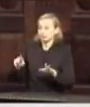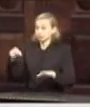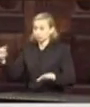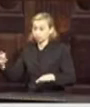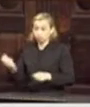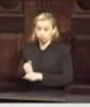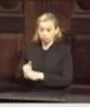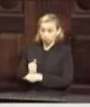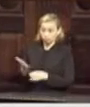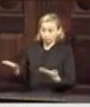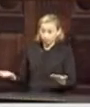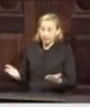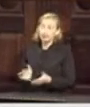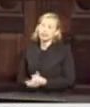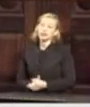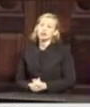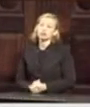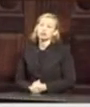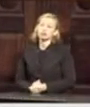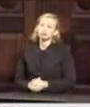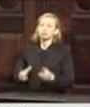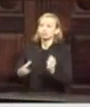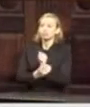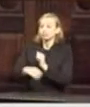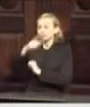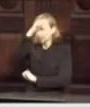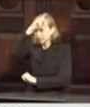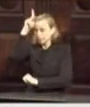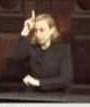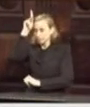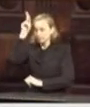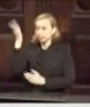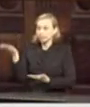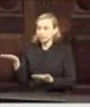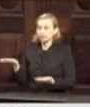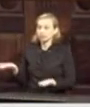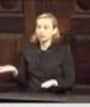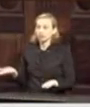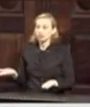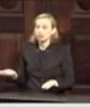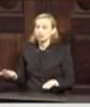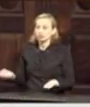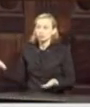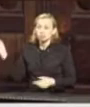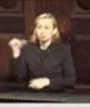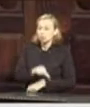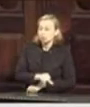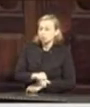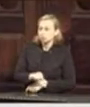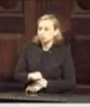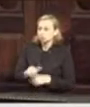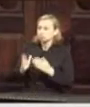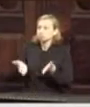anos. Nossos índices na segurança pública, inclusive, já foram piores do que são hoje nos últimos